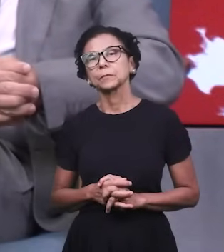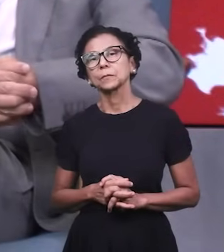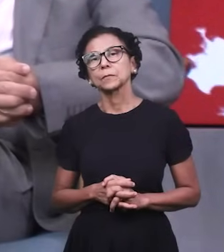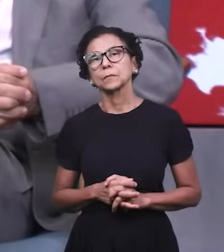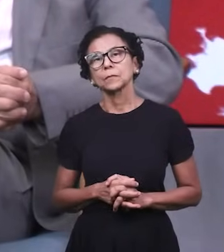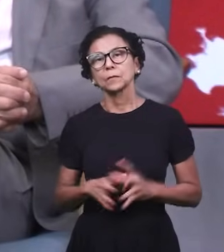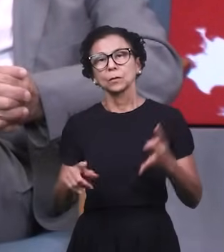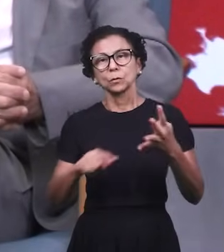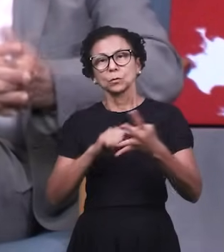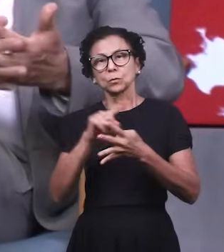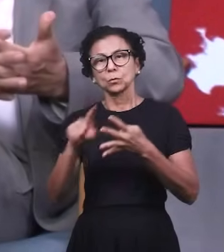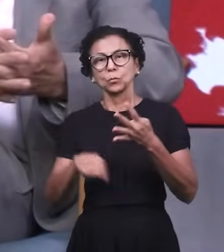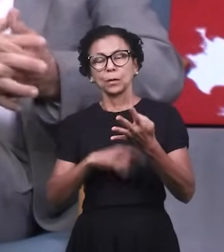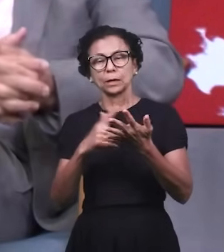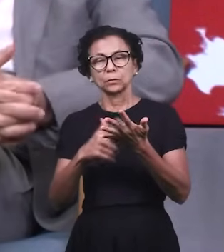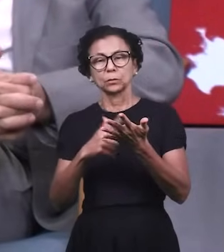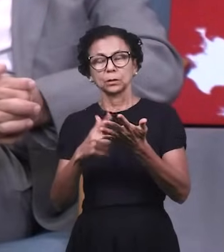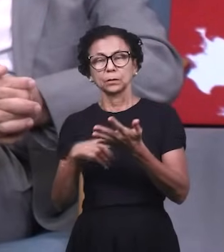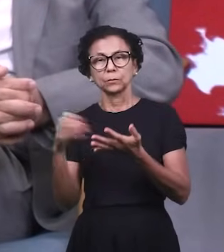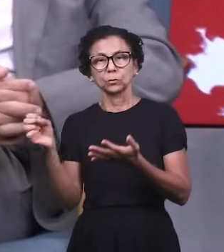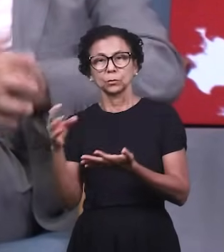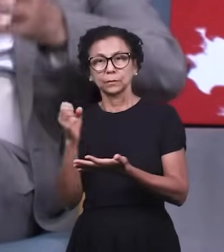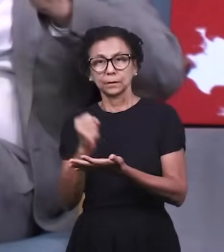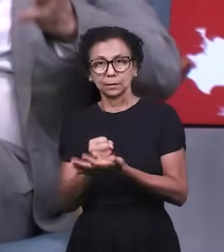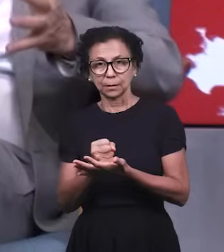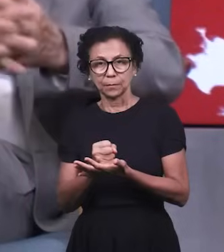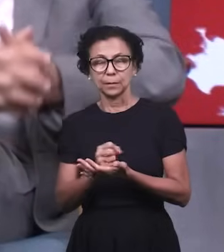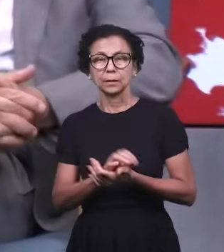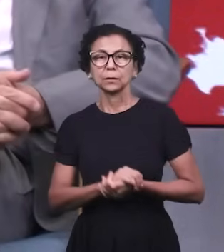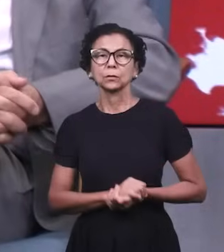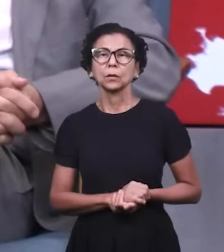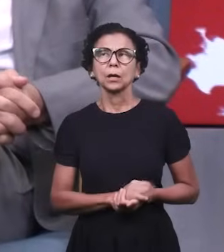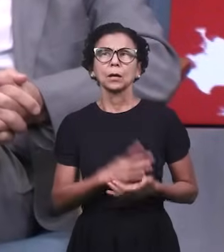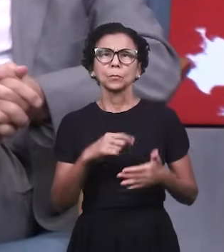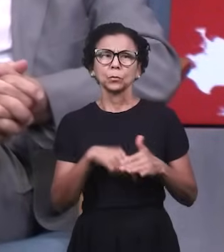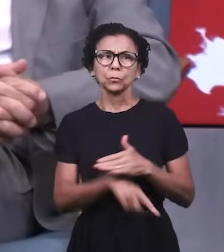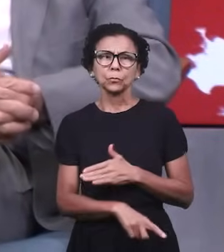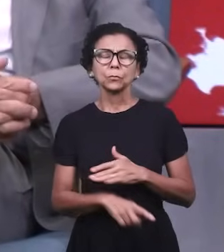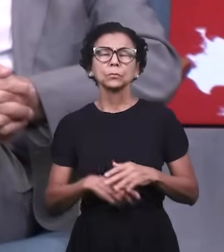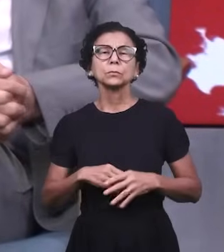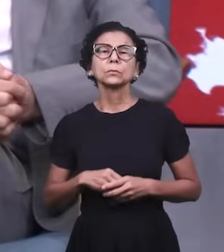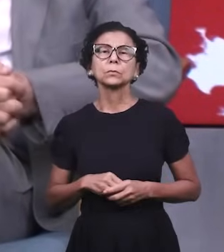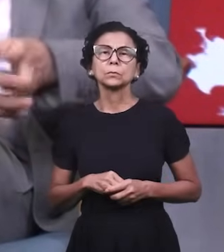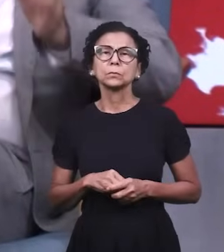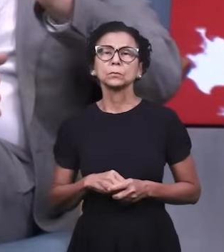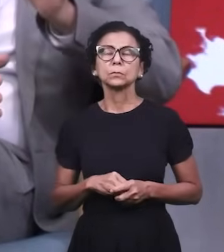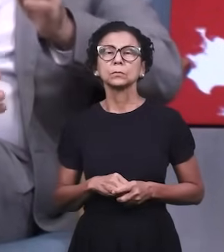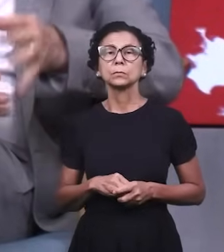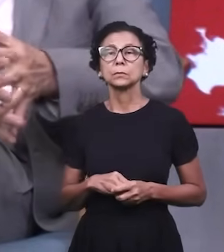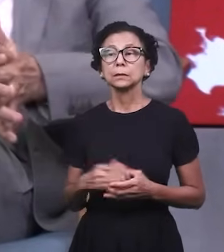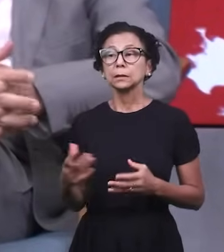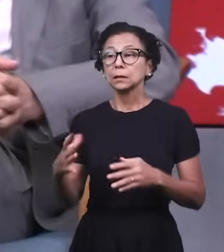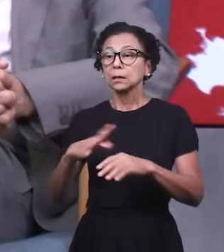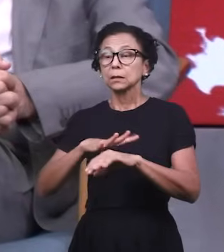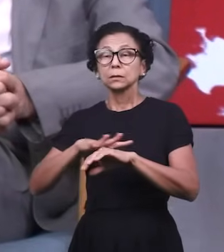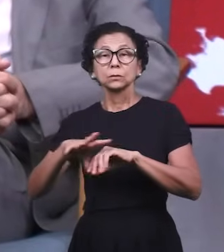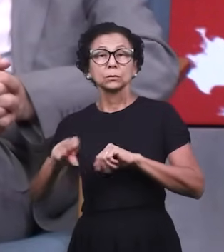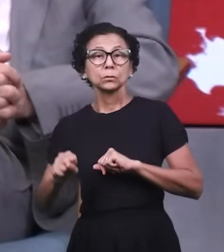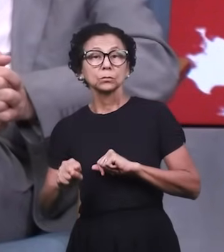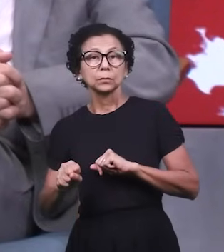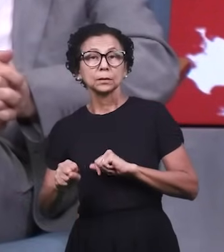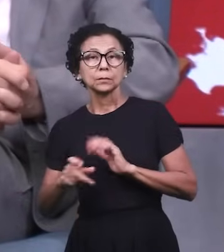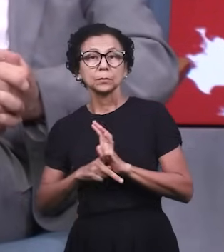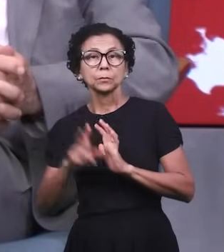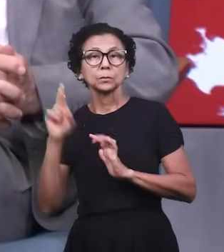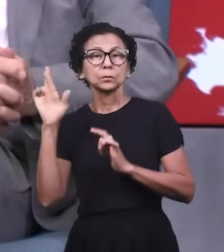muito profundo e tem segredos. As curas no ministério de Jesus, cada cura tem um segredo.